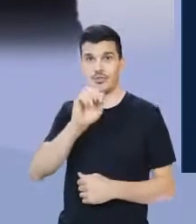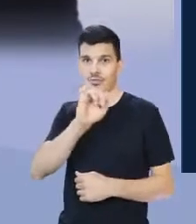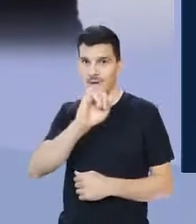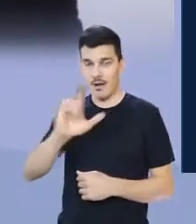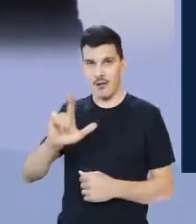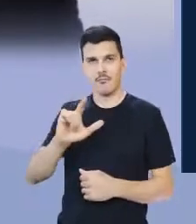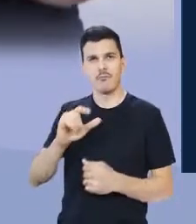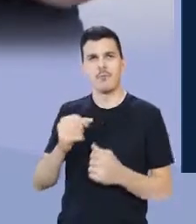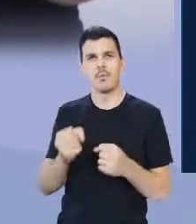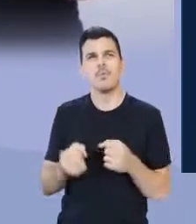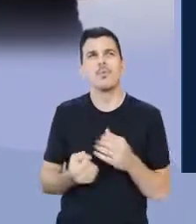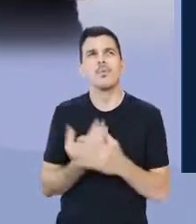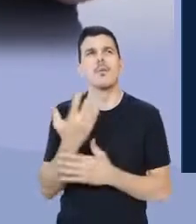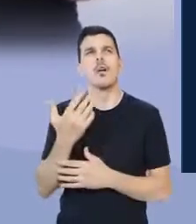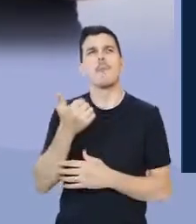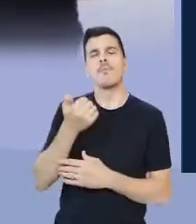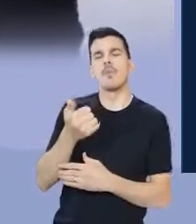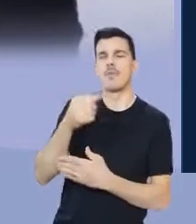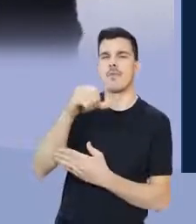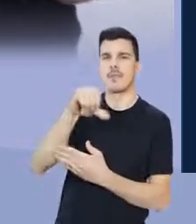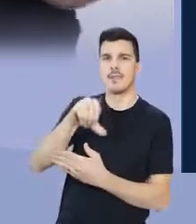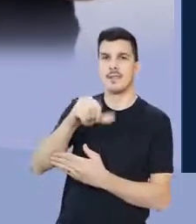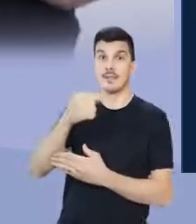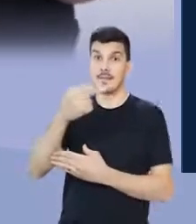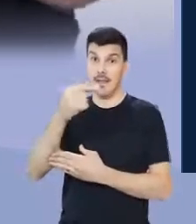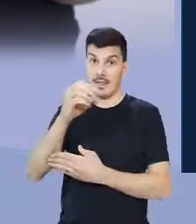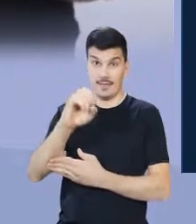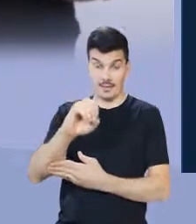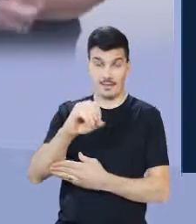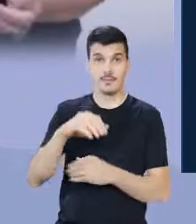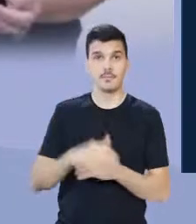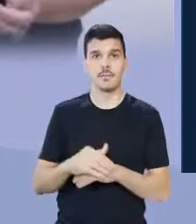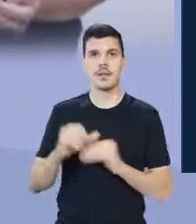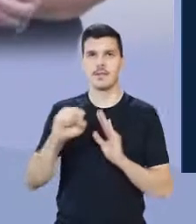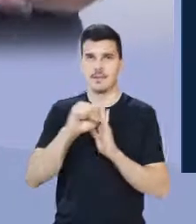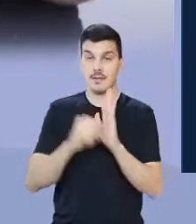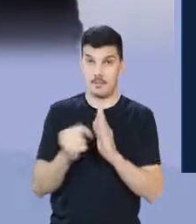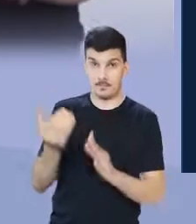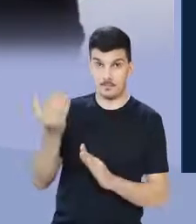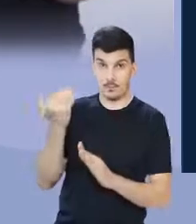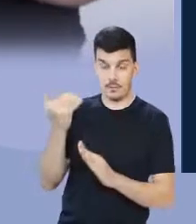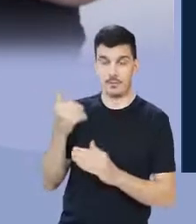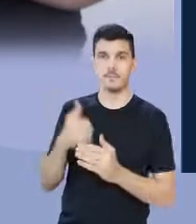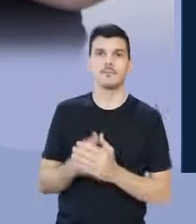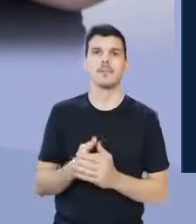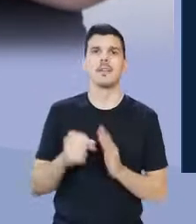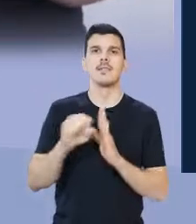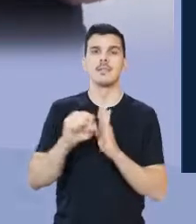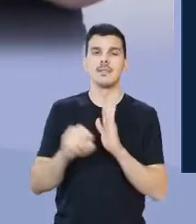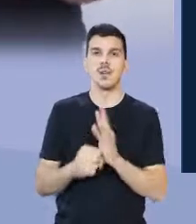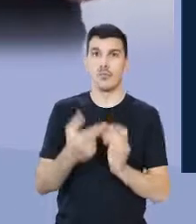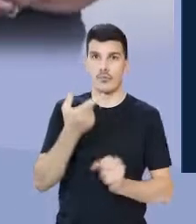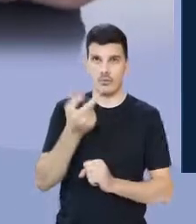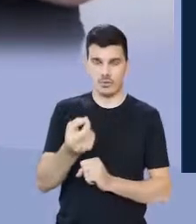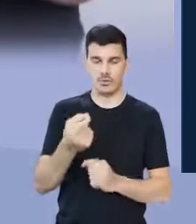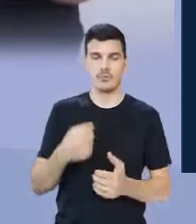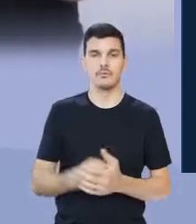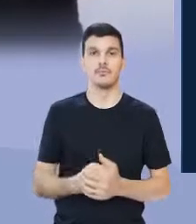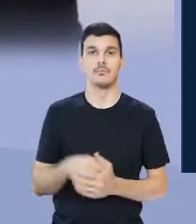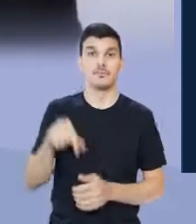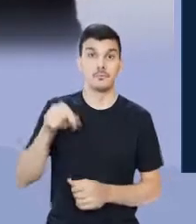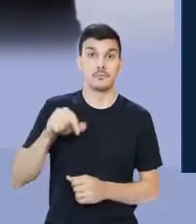marginal nasceu na década de 1970 do século passado, no século